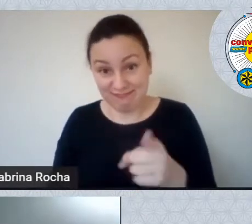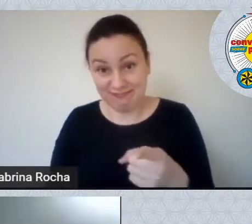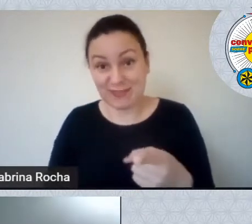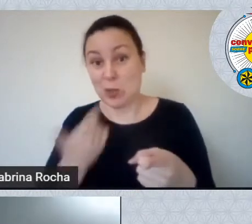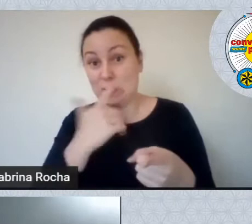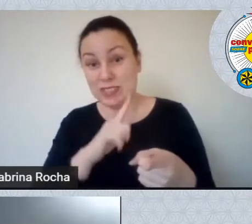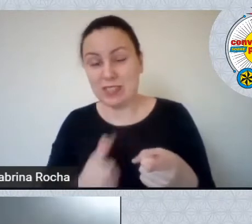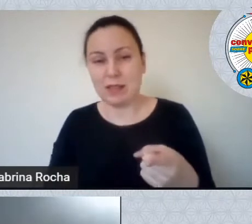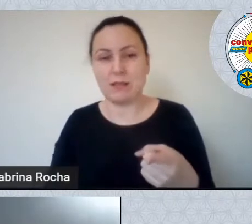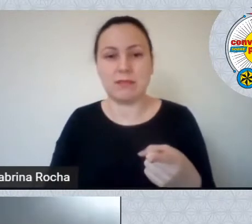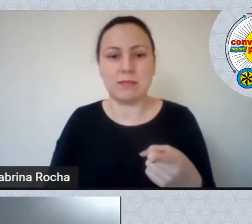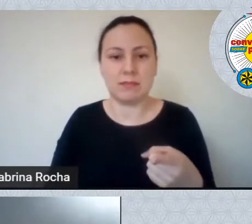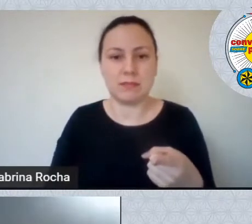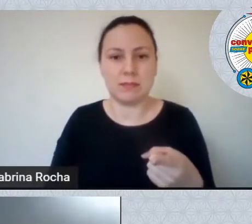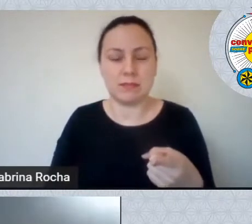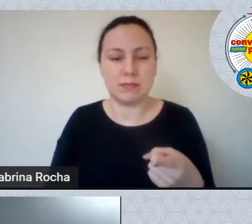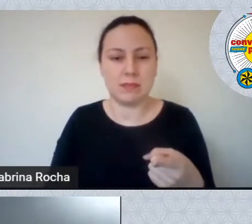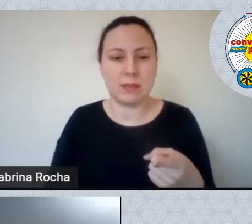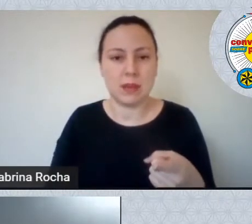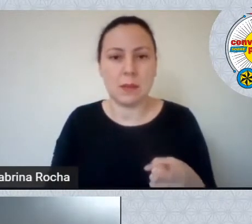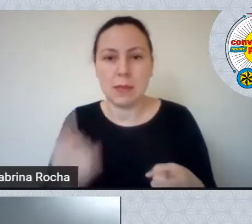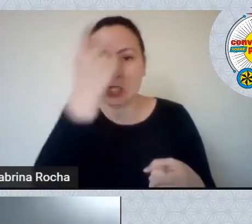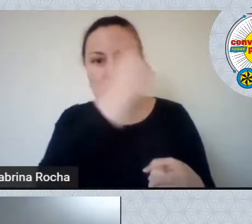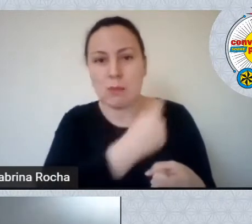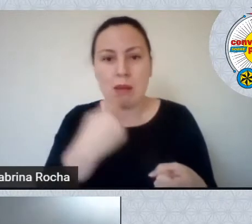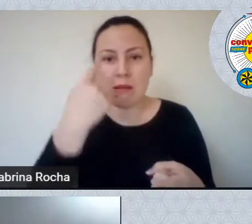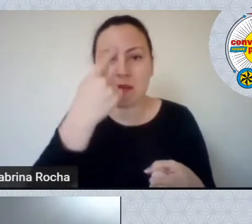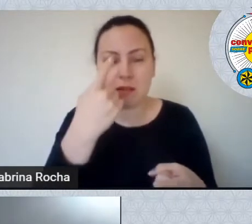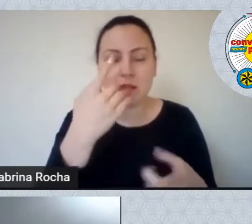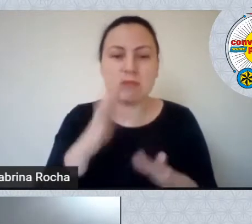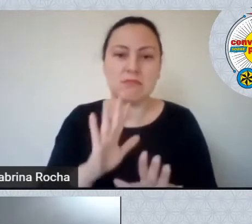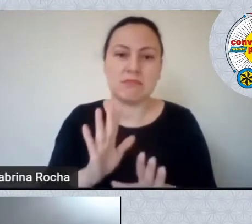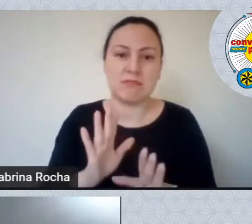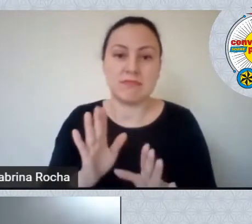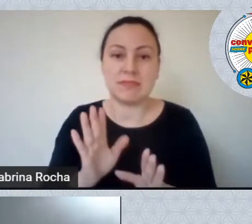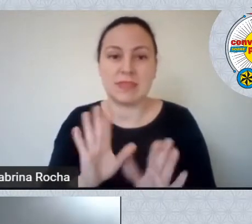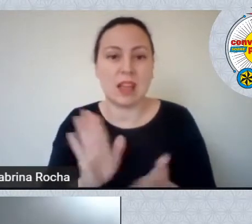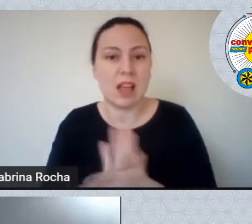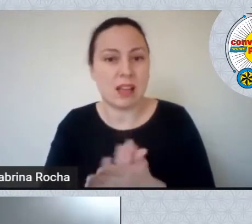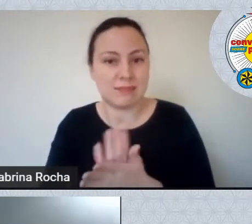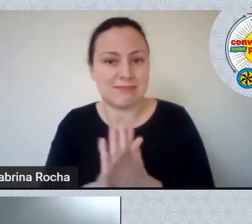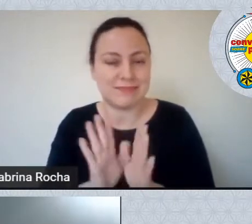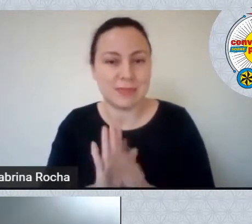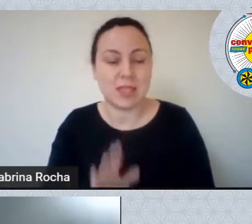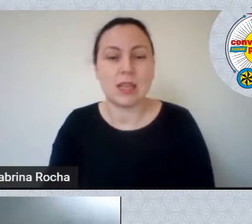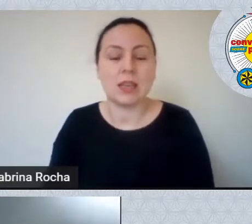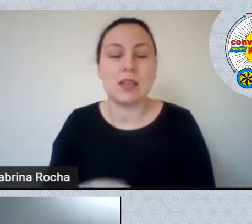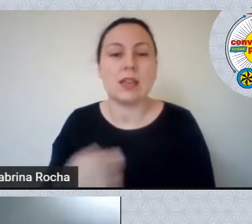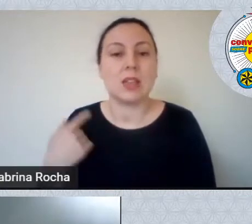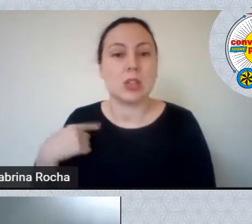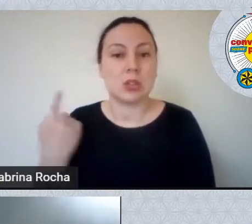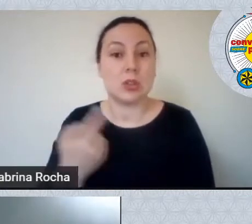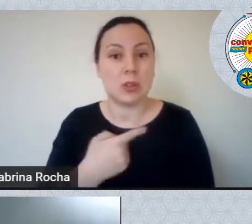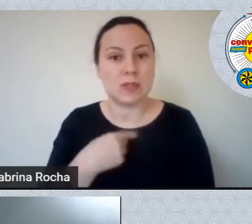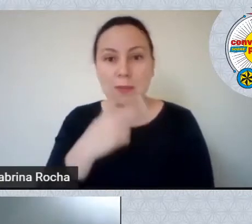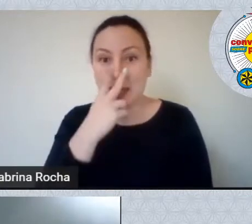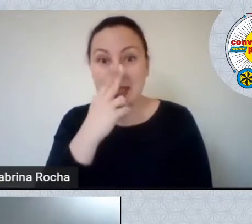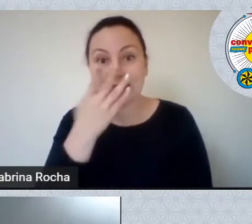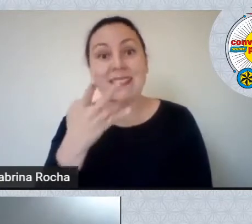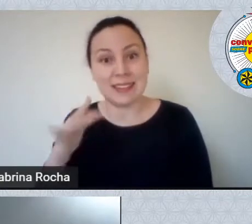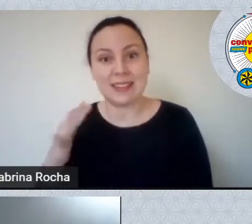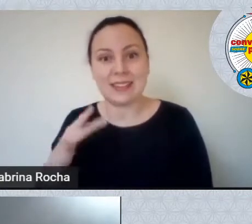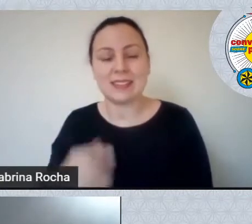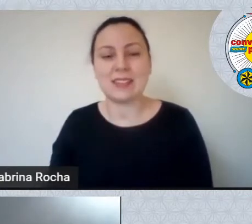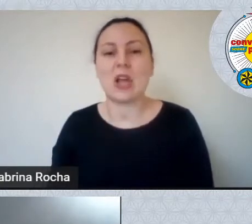que ninguém falou em 1 hora. Começou se falando em meses, depois mais um mês, depois mais outro,